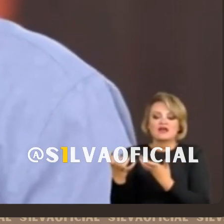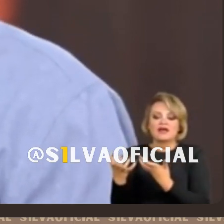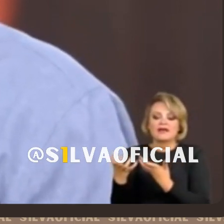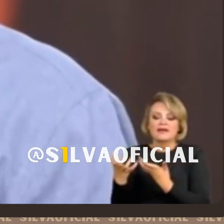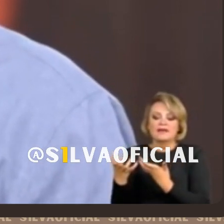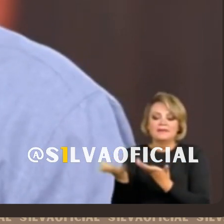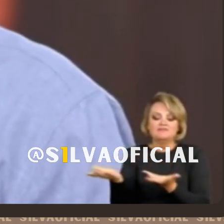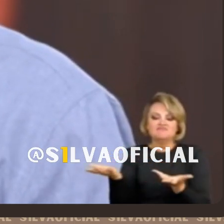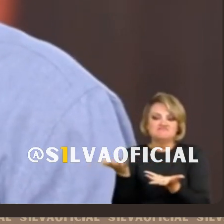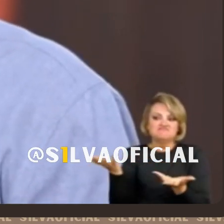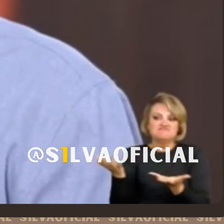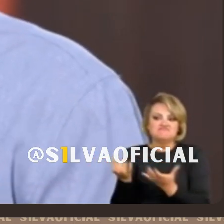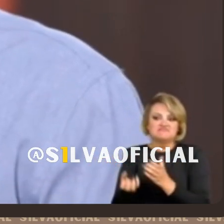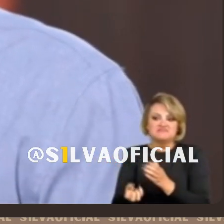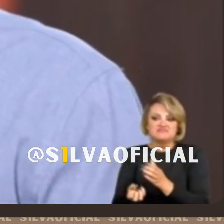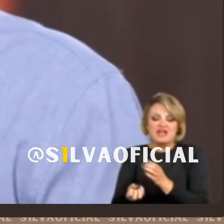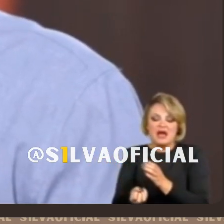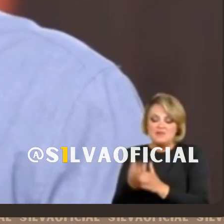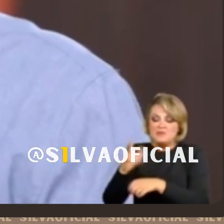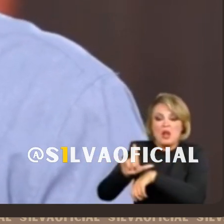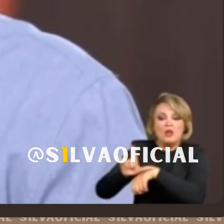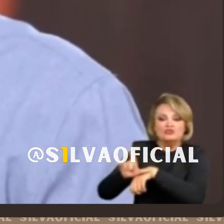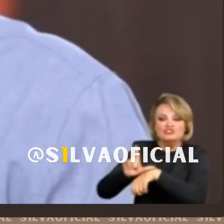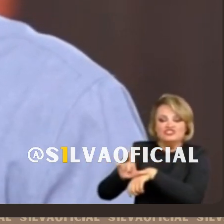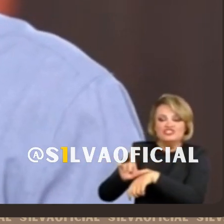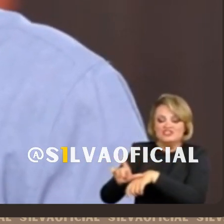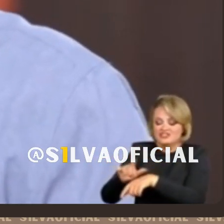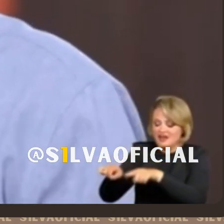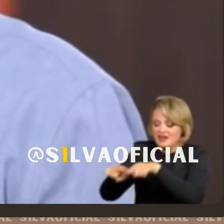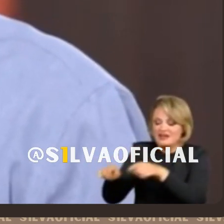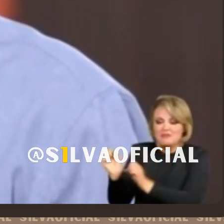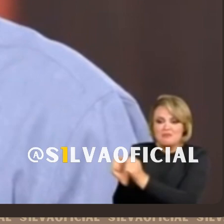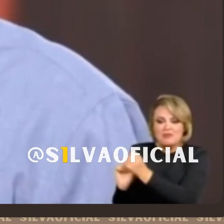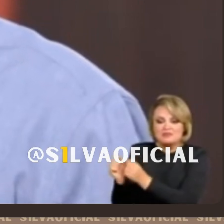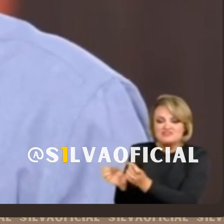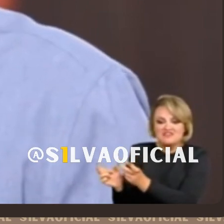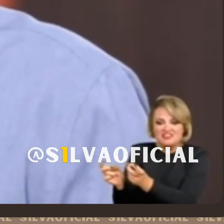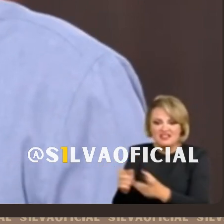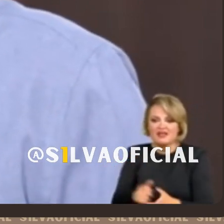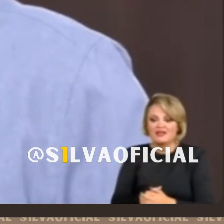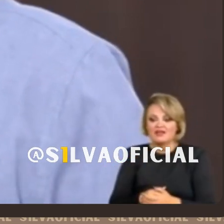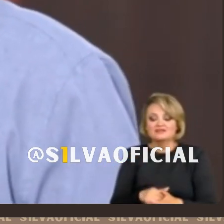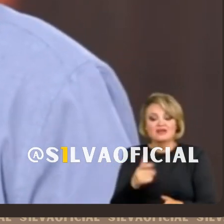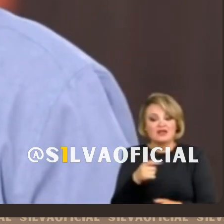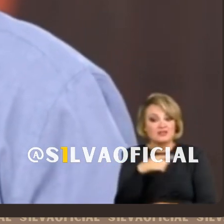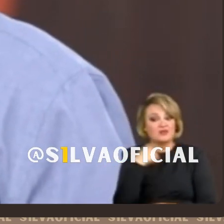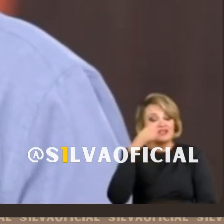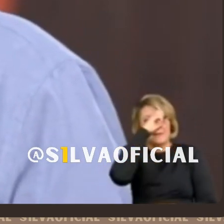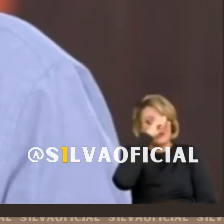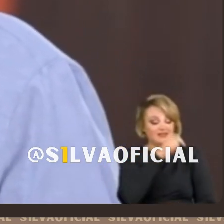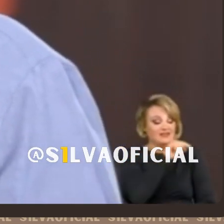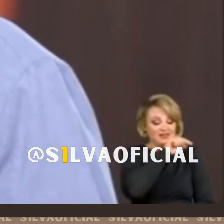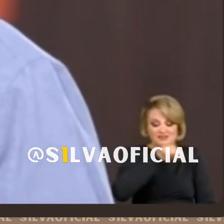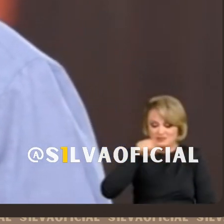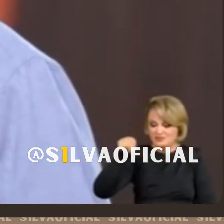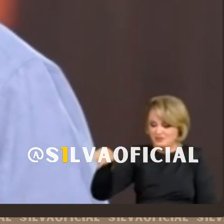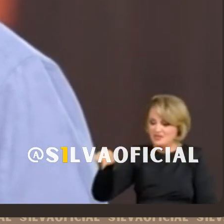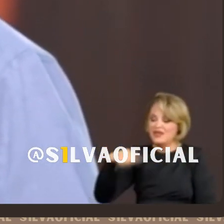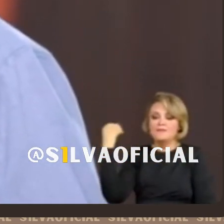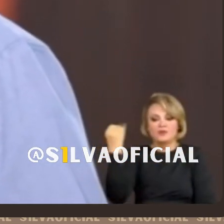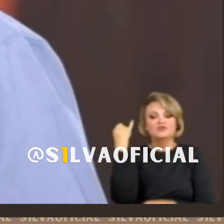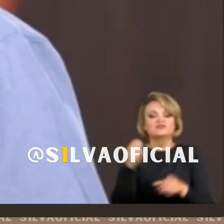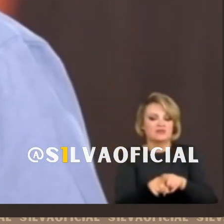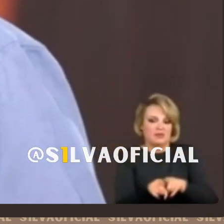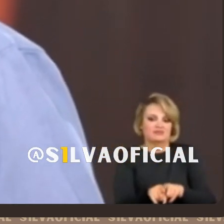alguma coisa e vender. Nós precisamos entender que essa gente tem importância e precisamos dar condições dessas pessoas